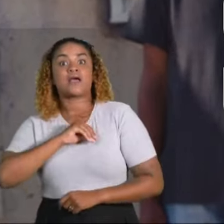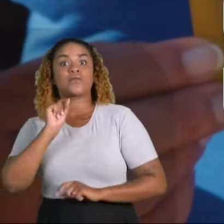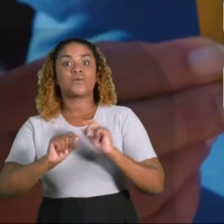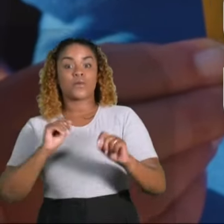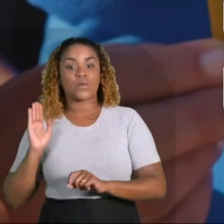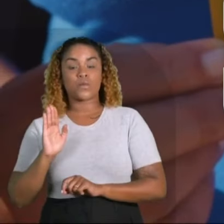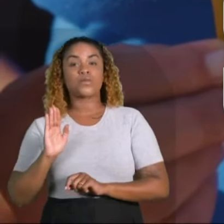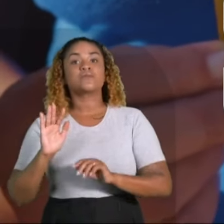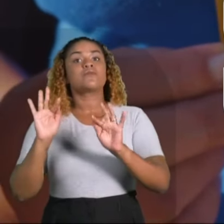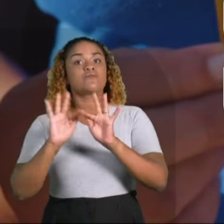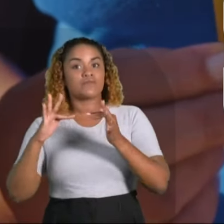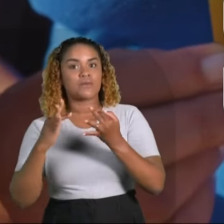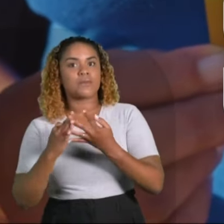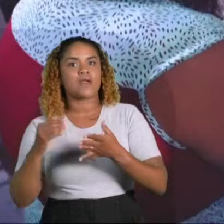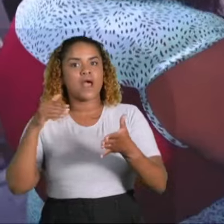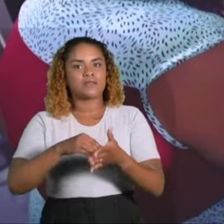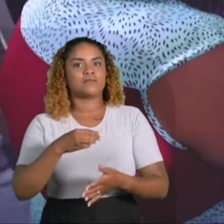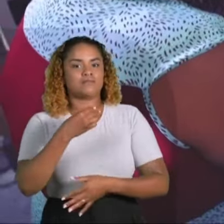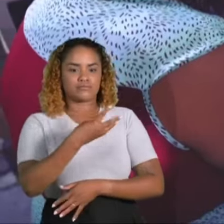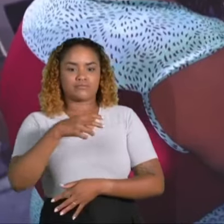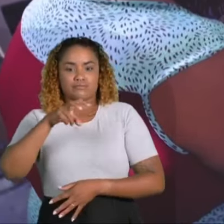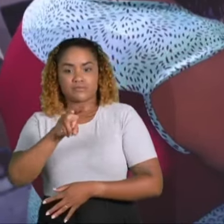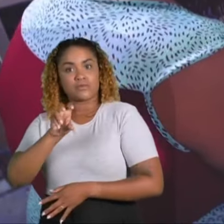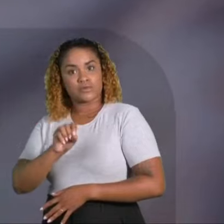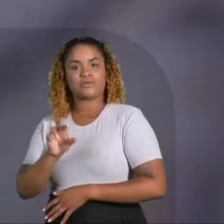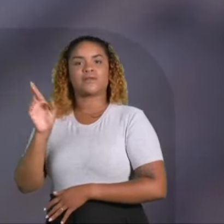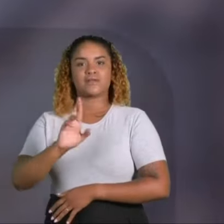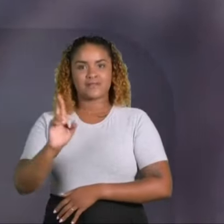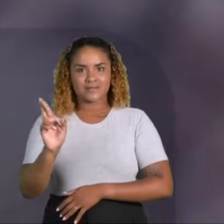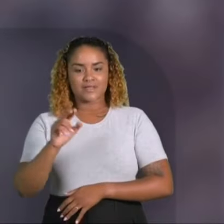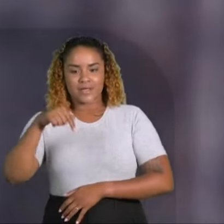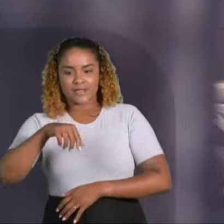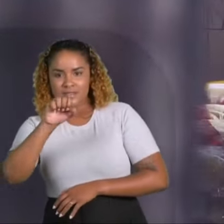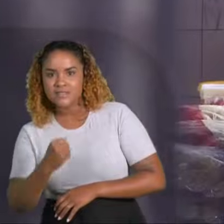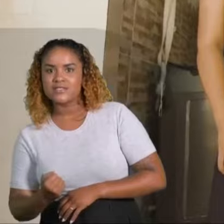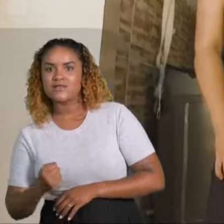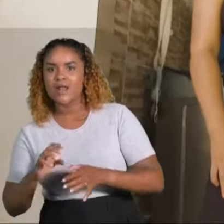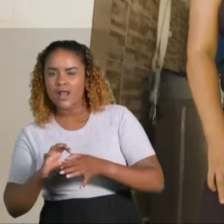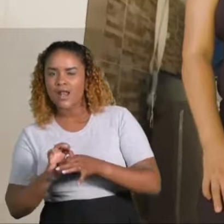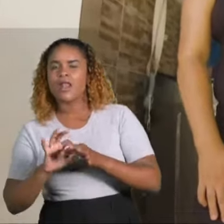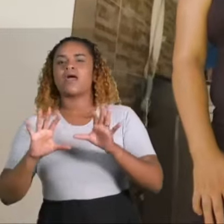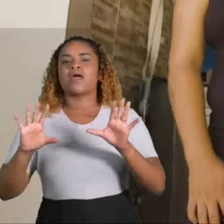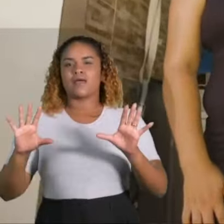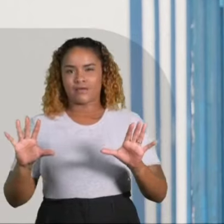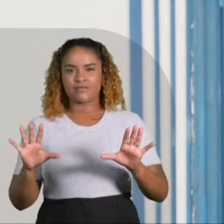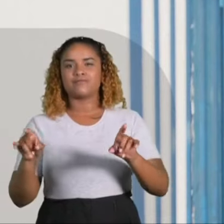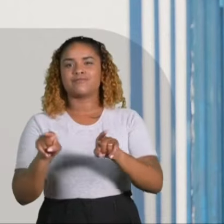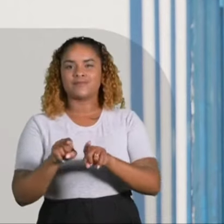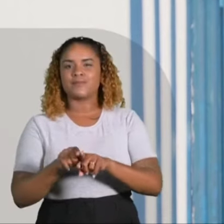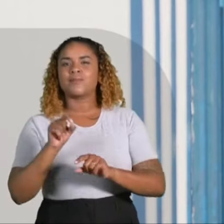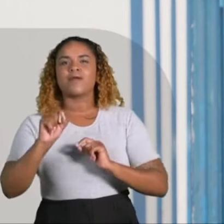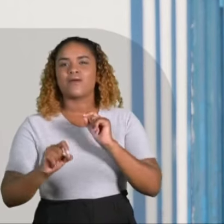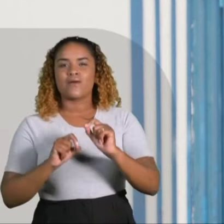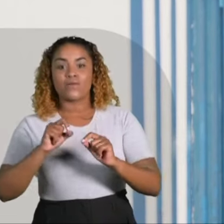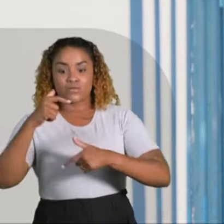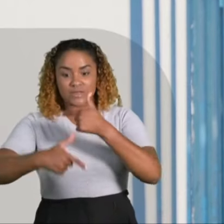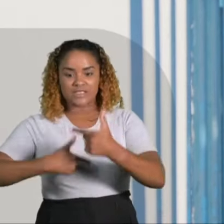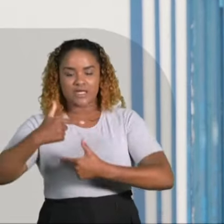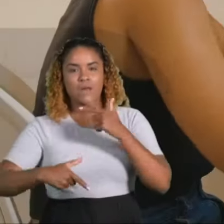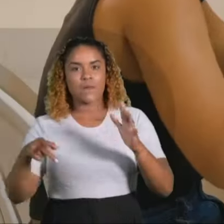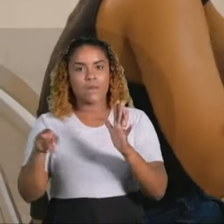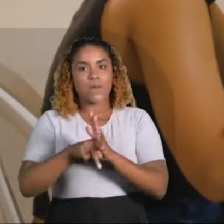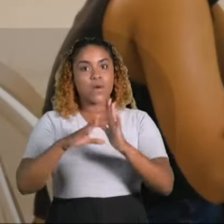para as mulheres, o Bolsa Família Sergipe de até R$ 350 dá autonomia. E vamos ter ainda